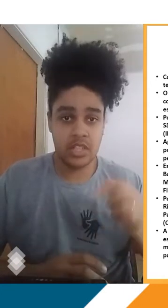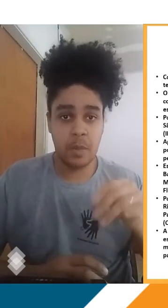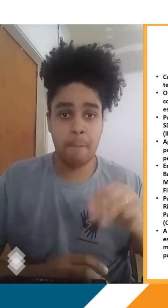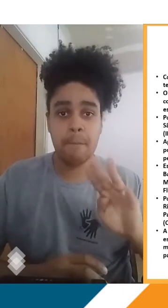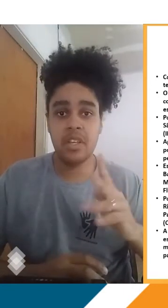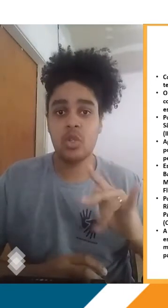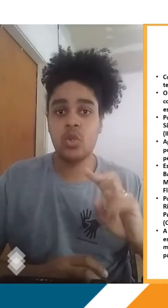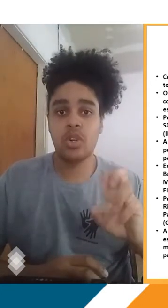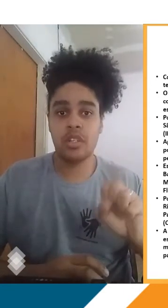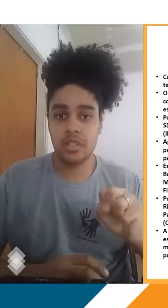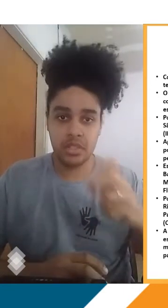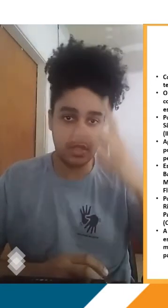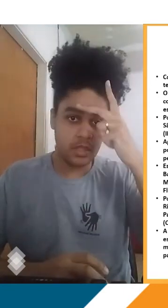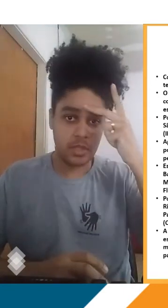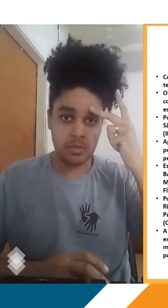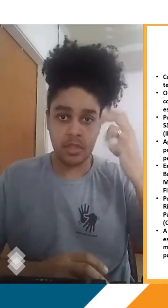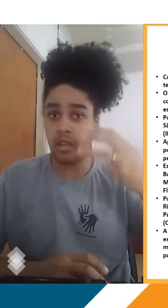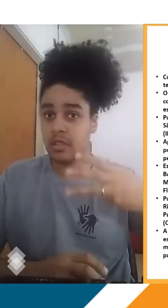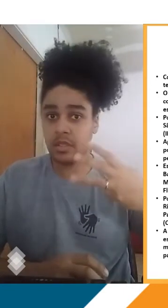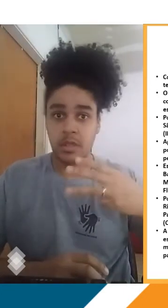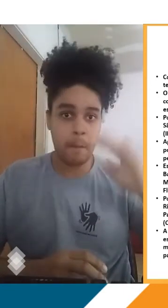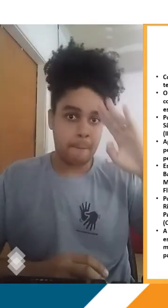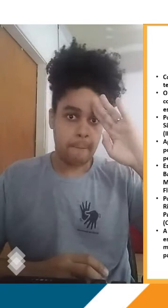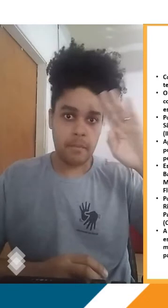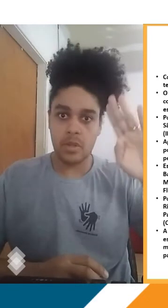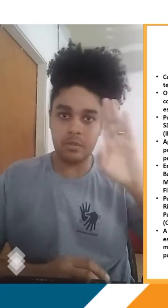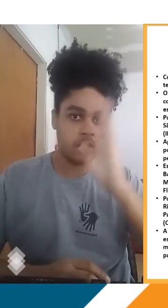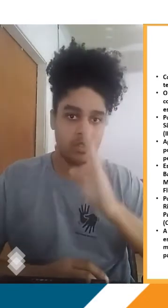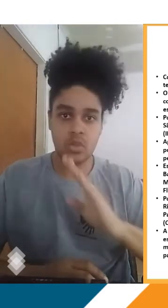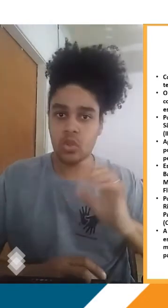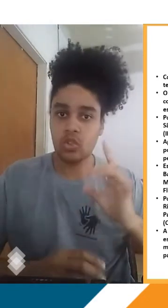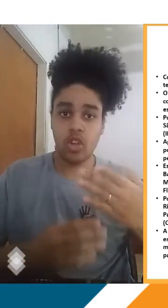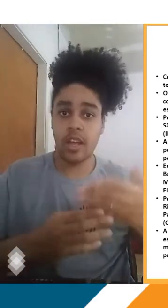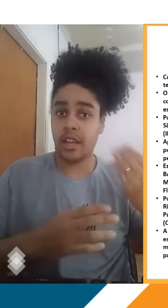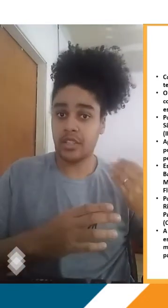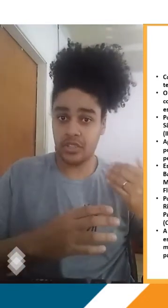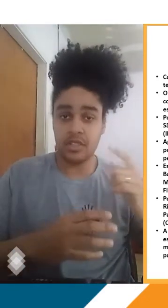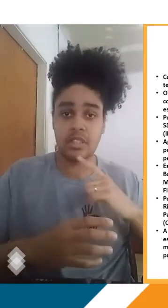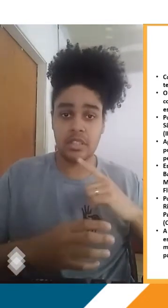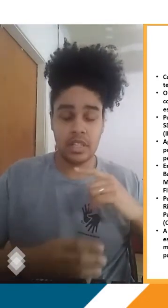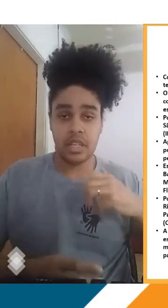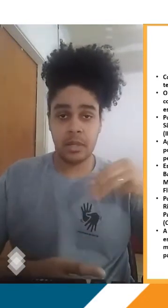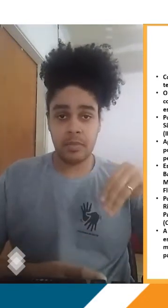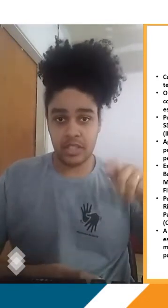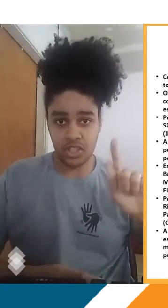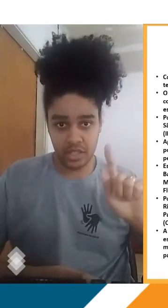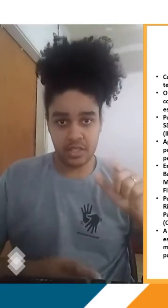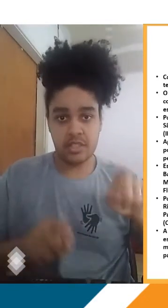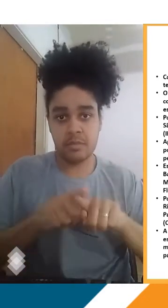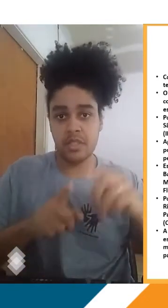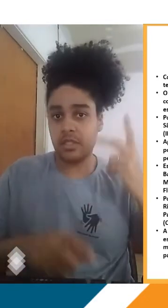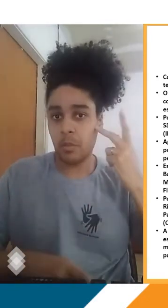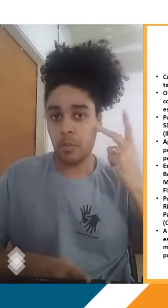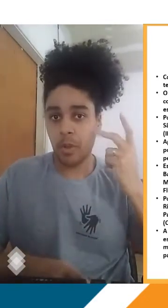17.376.189 pessoas, configurando a terceira colocação no Brasil, ficando atrás apenas de Minas Gerais e São Paulo.